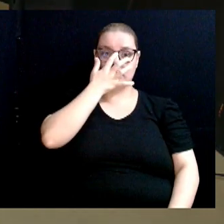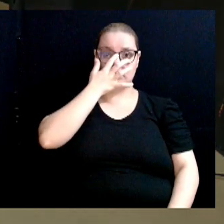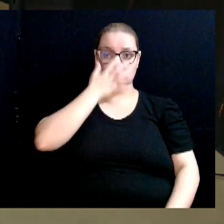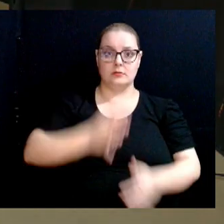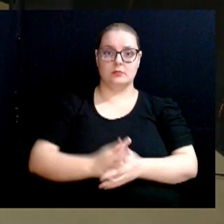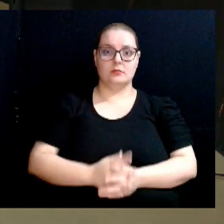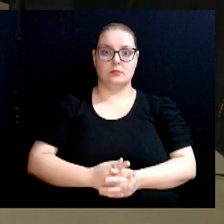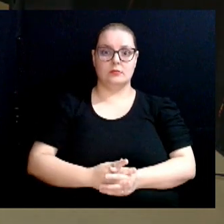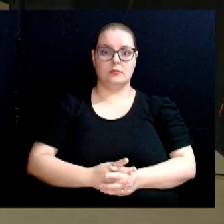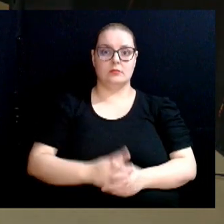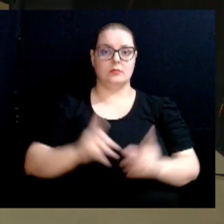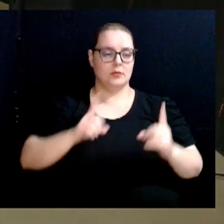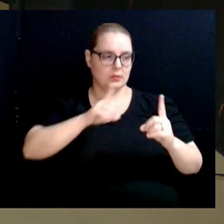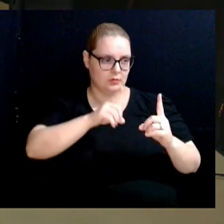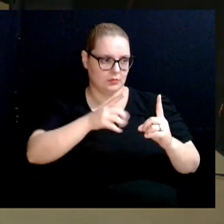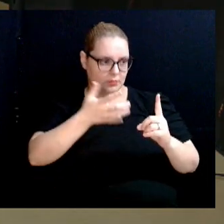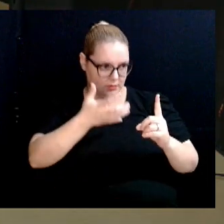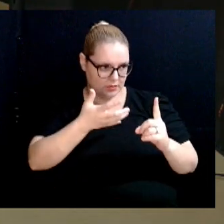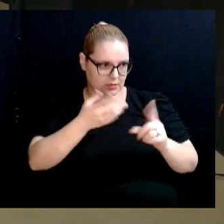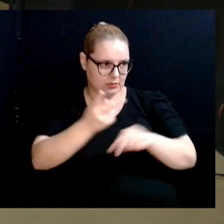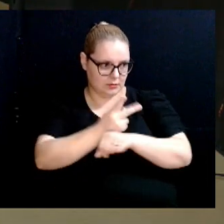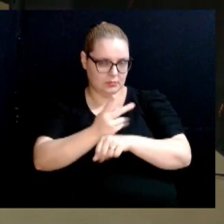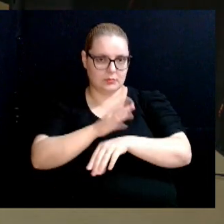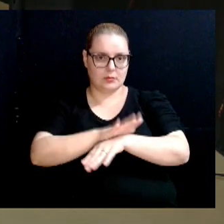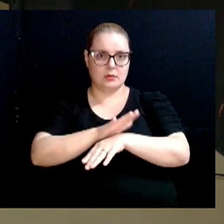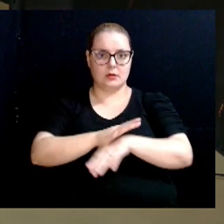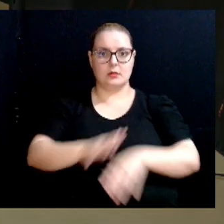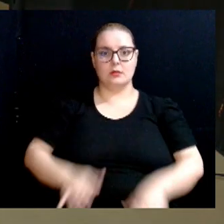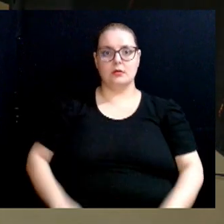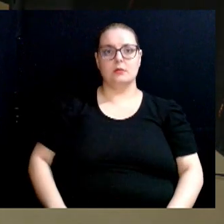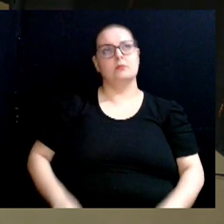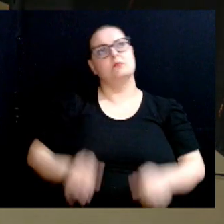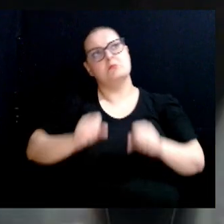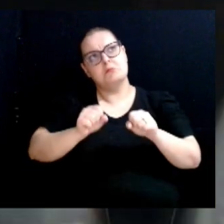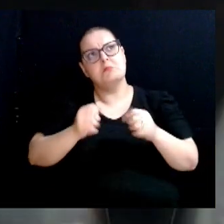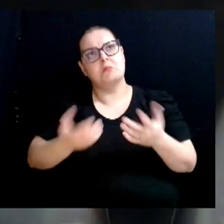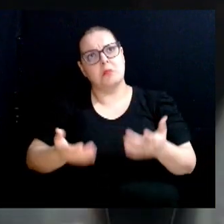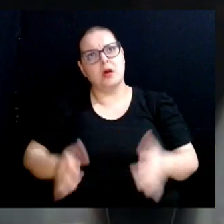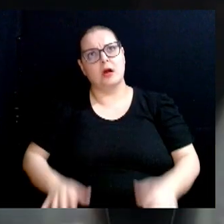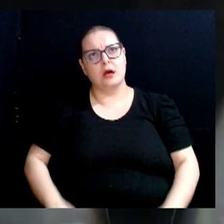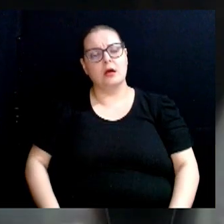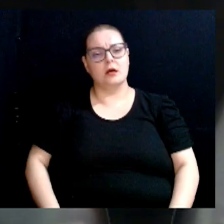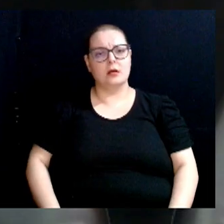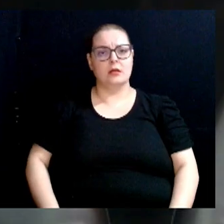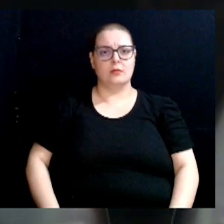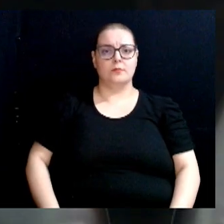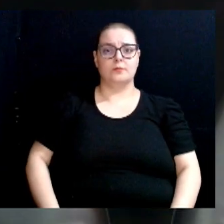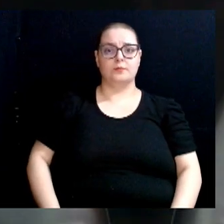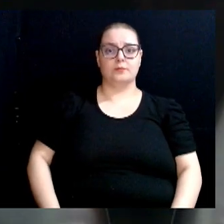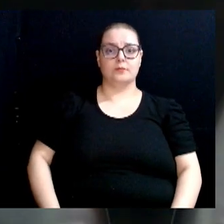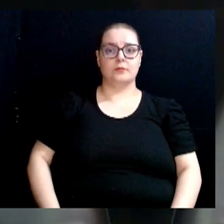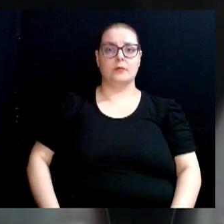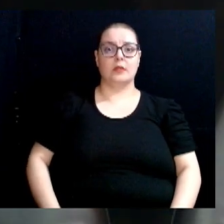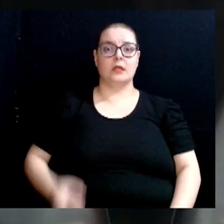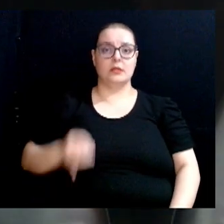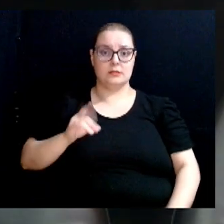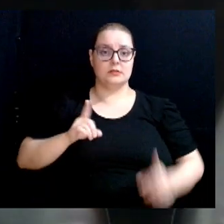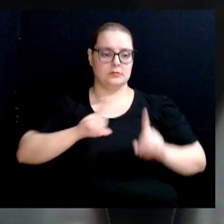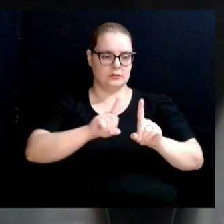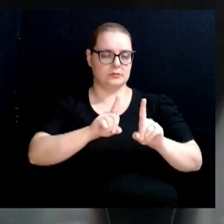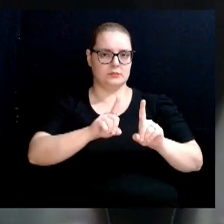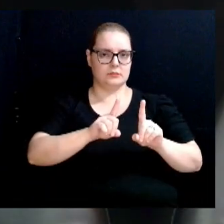não quer buscar uma ajuda? Pode ser. Pode ser. Eu acho que se você tem a parceria muito bem